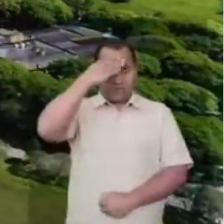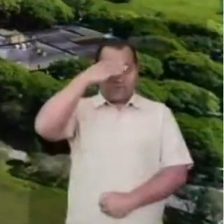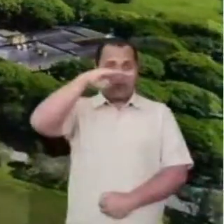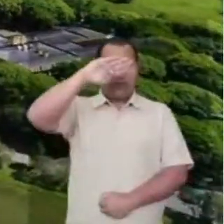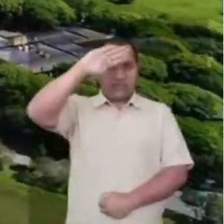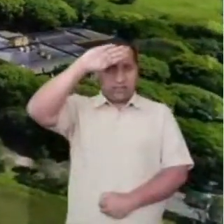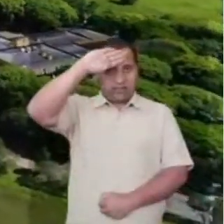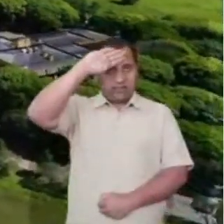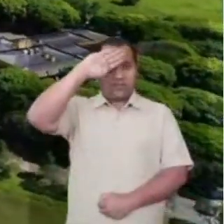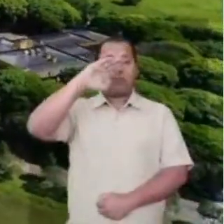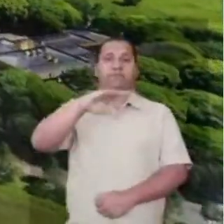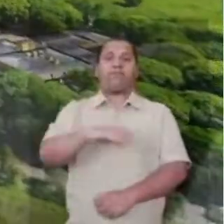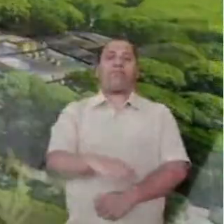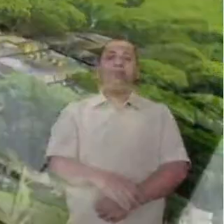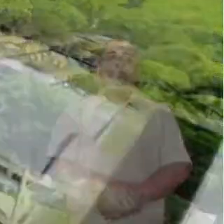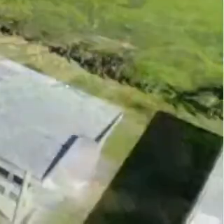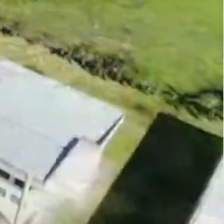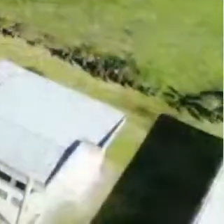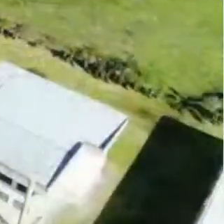Uruguaiana.